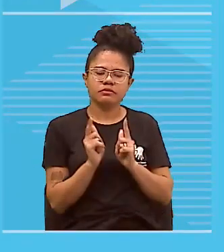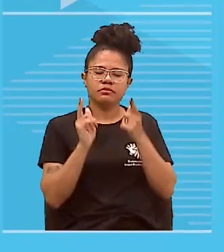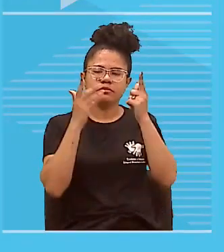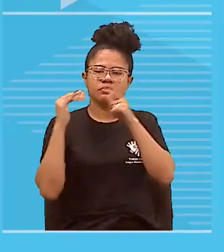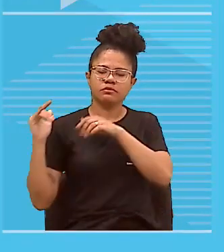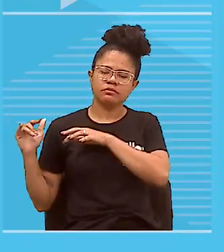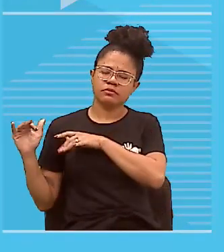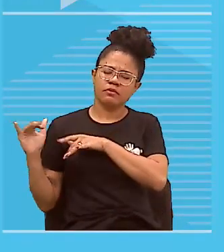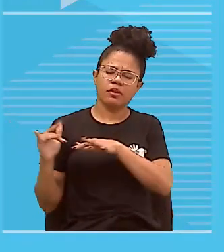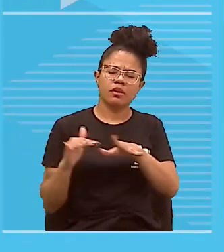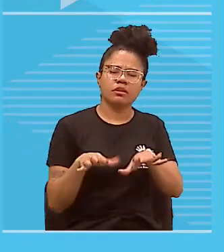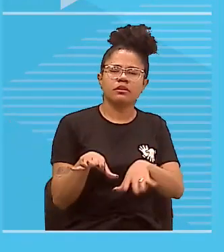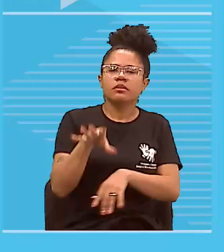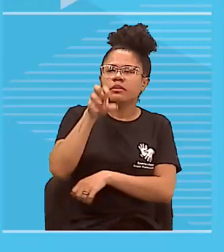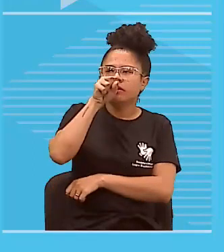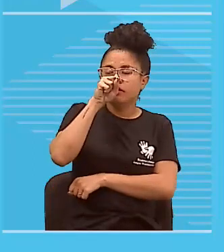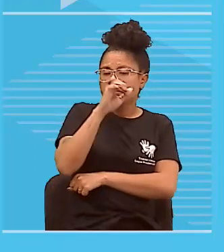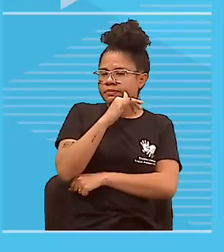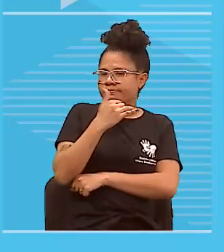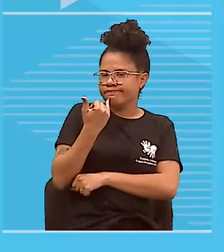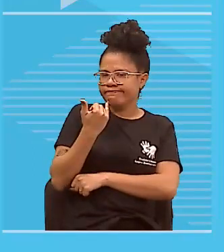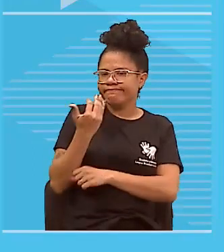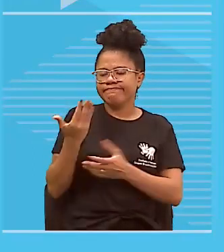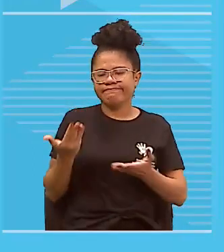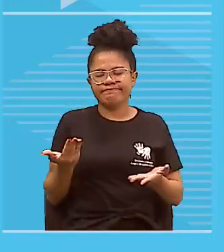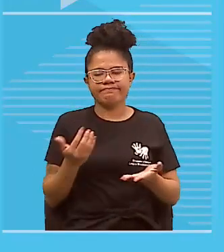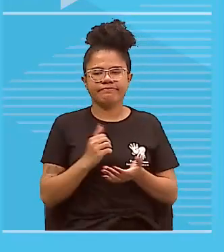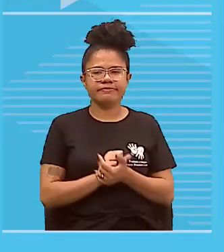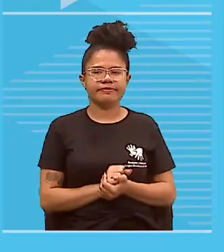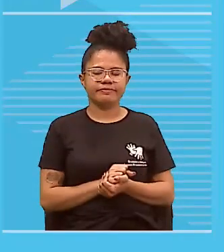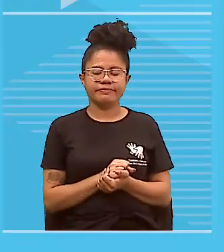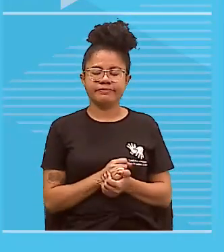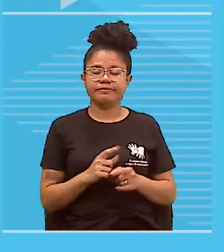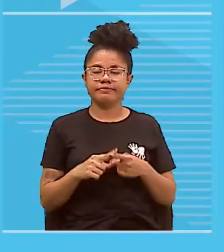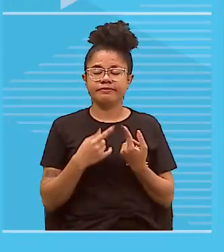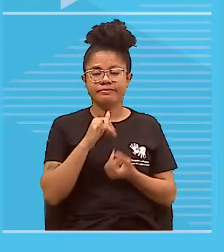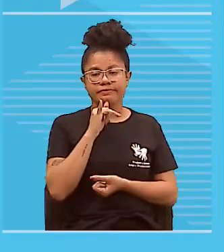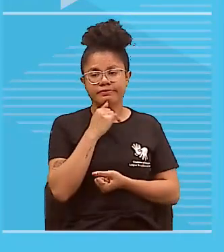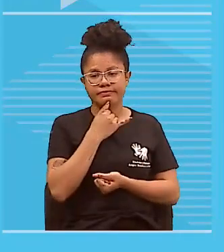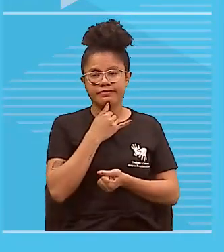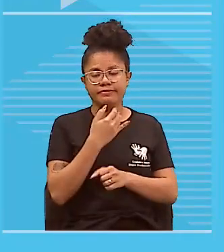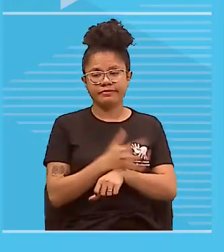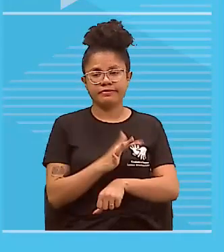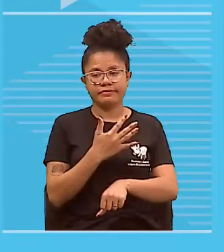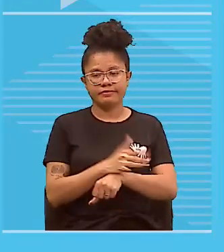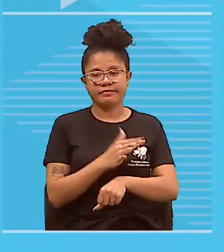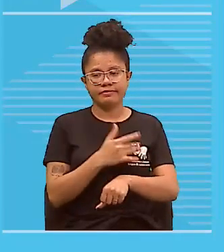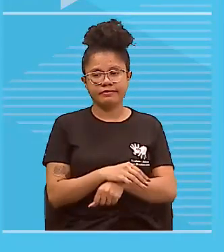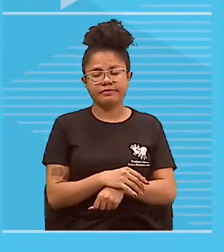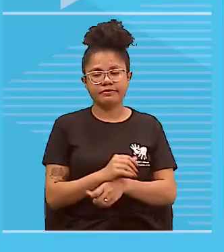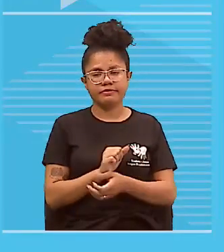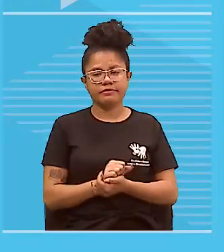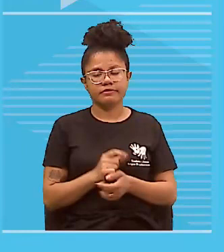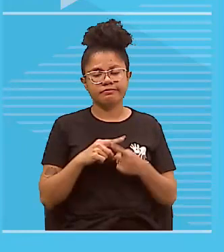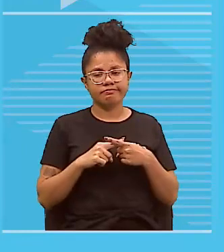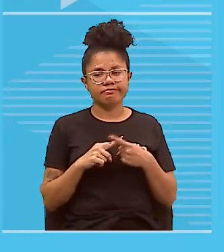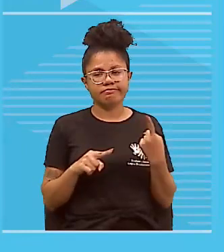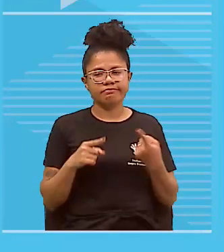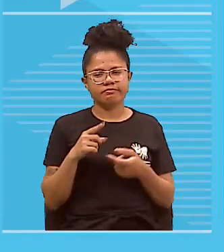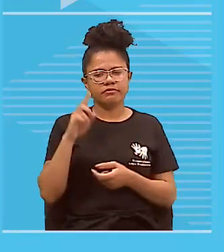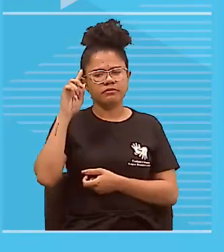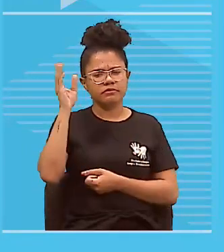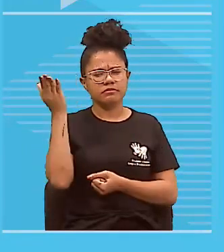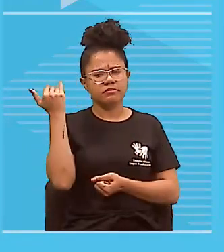gás, esse monóxido de carbono. Infelizmente, né, essa prática que já devia ser banida, um dia